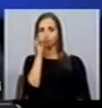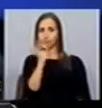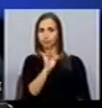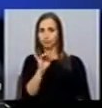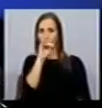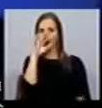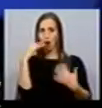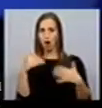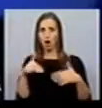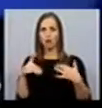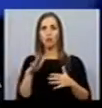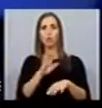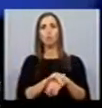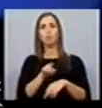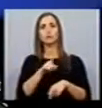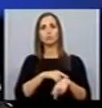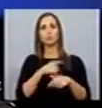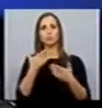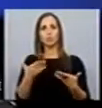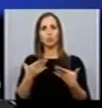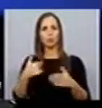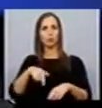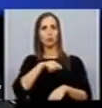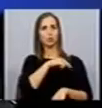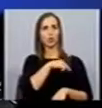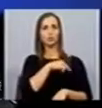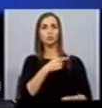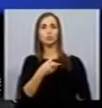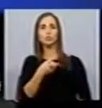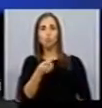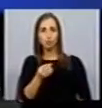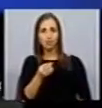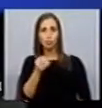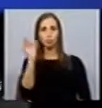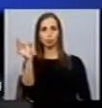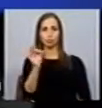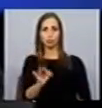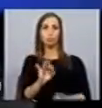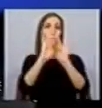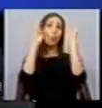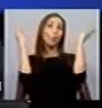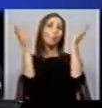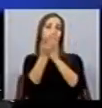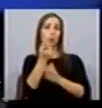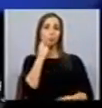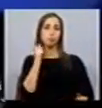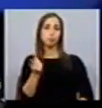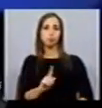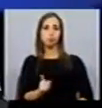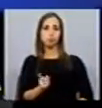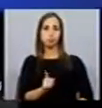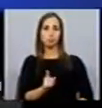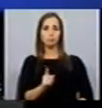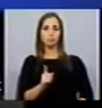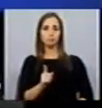que, neste momento, não conheçamos cerca de 90% do nosso universo. Qual é a receita que